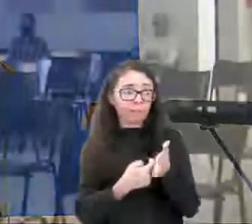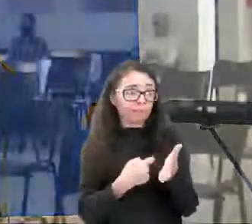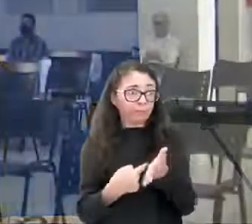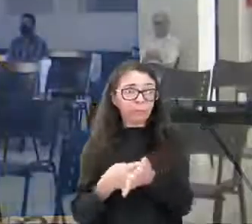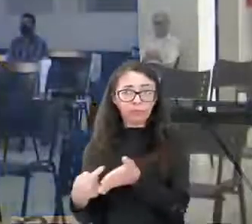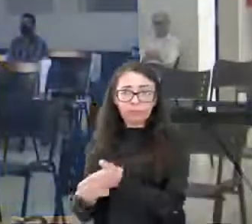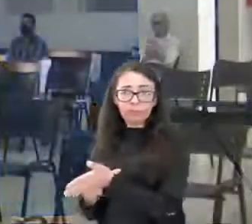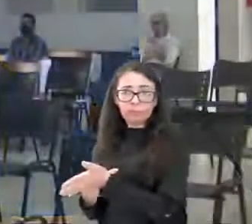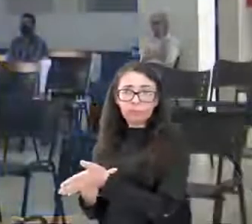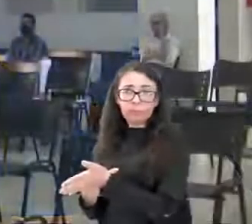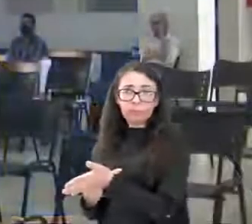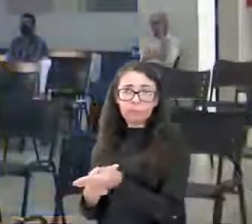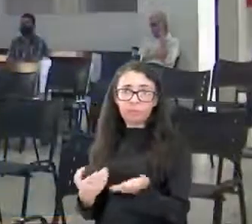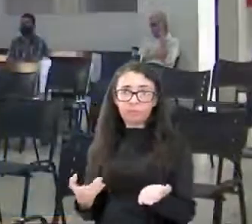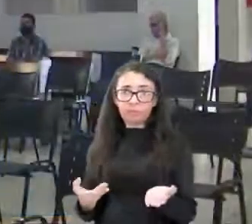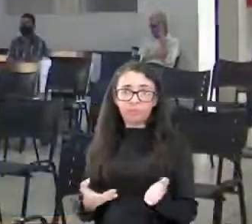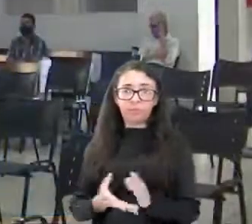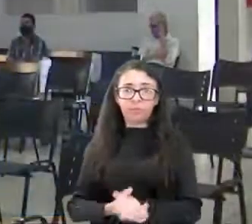Temos?